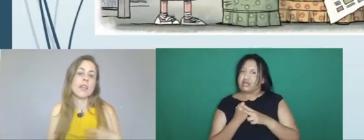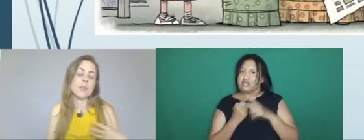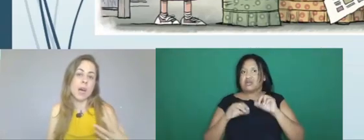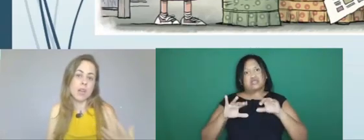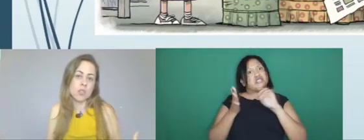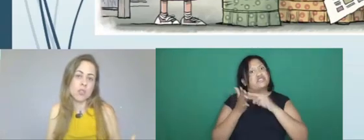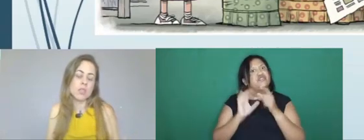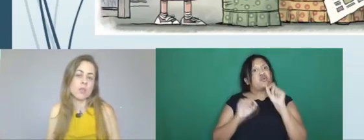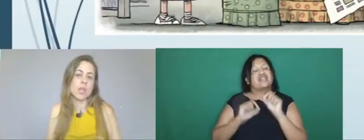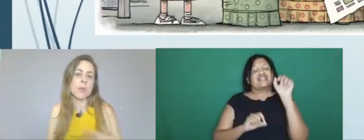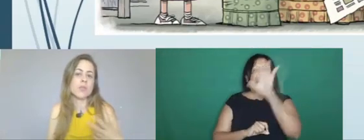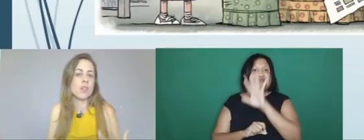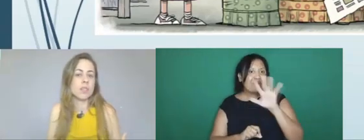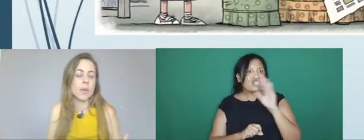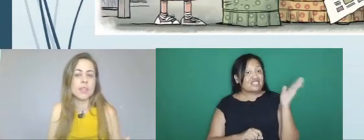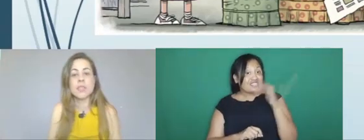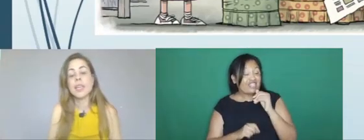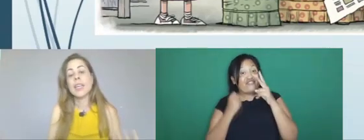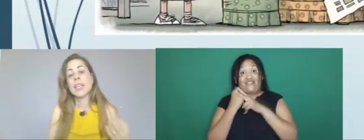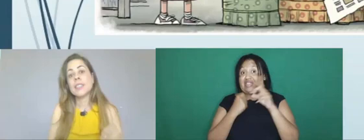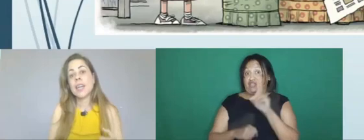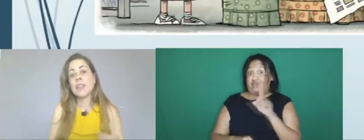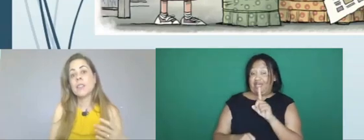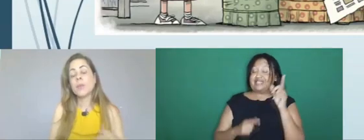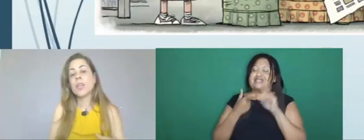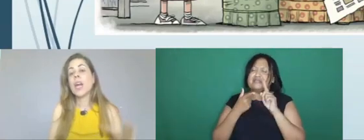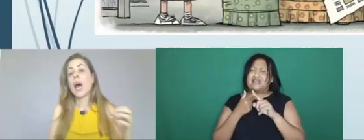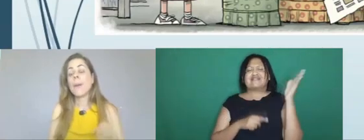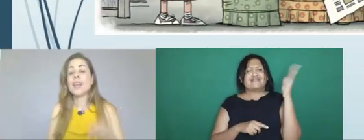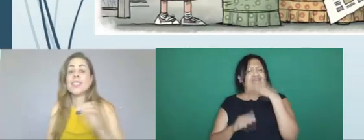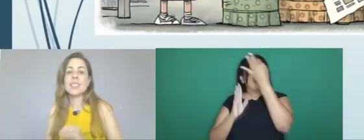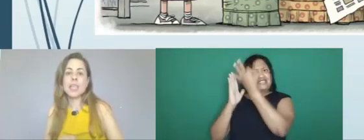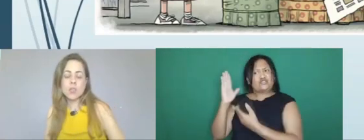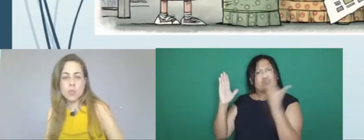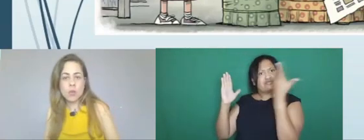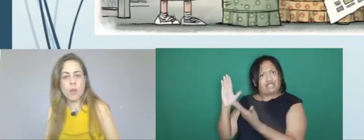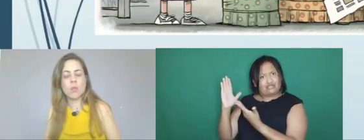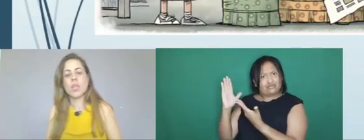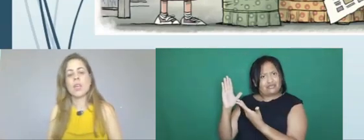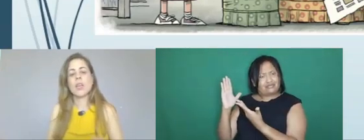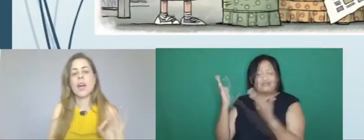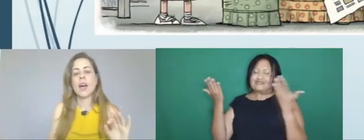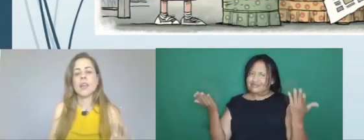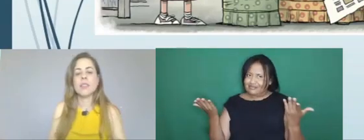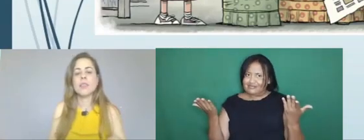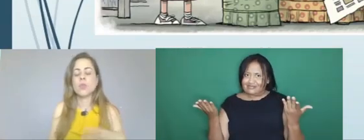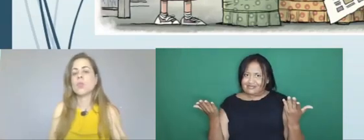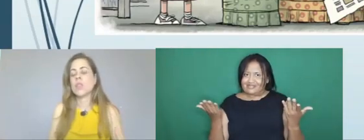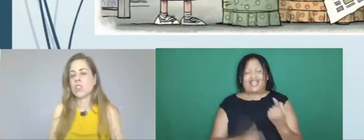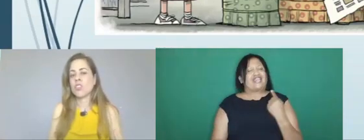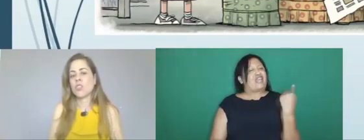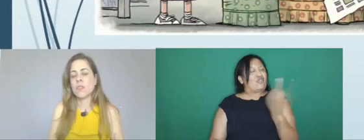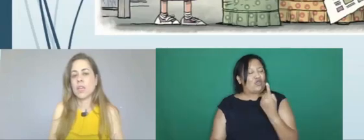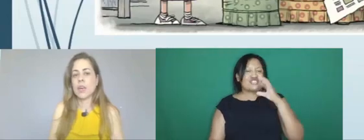ele traz imagens que são os elementos não verbais e traz também a parte textual que é aí